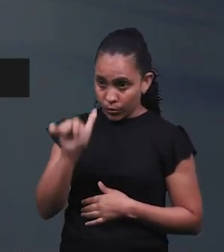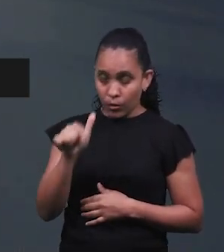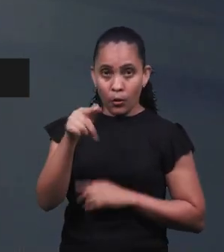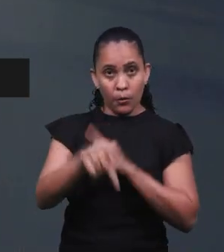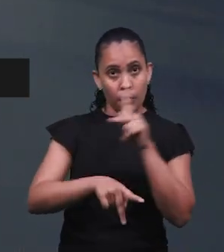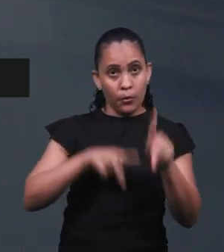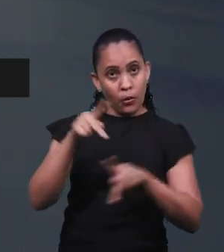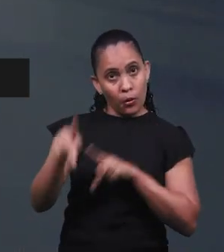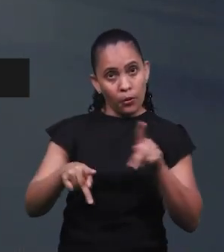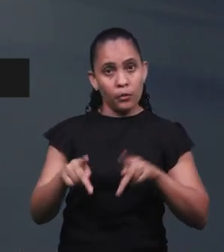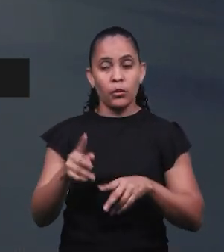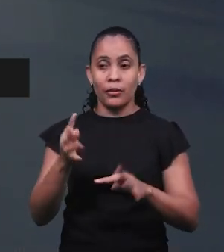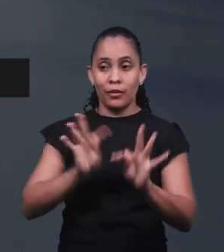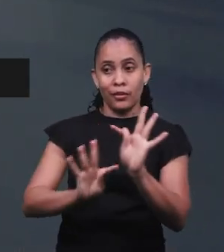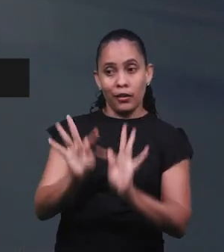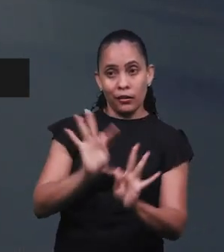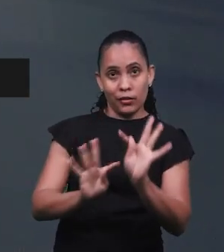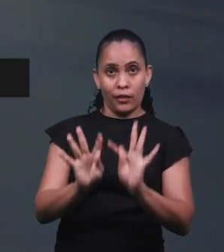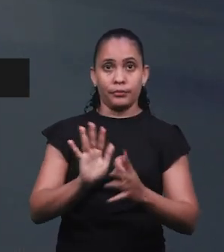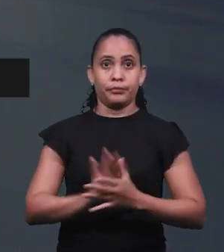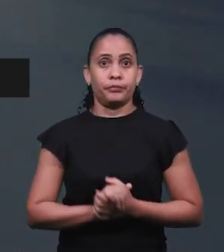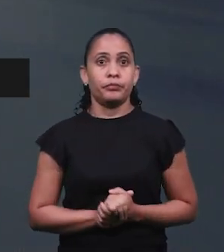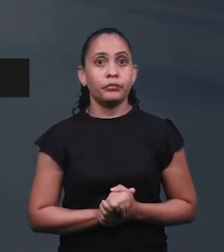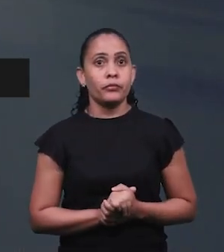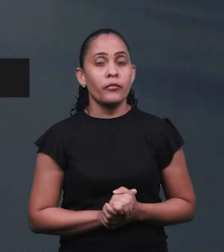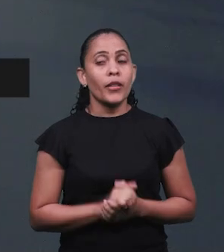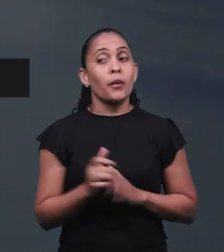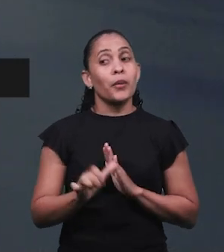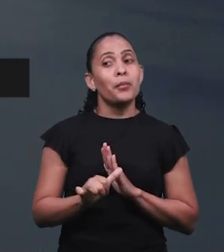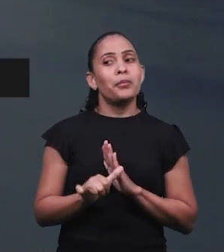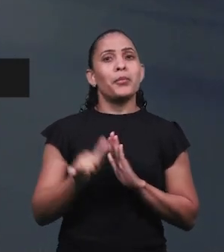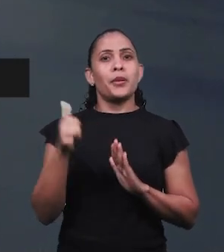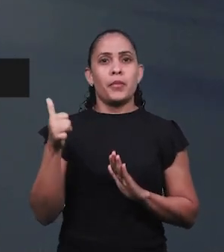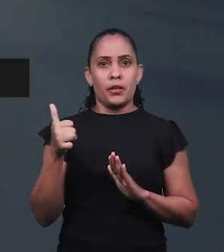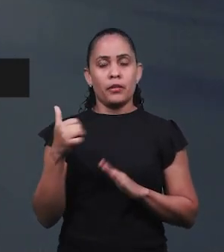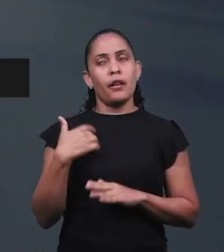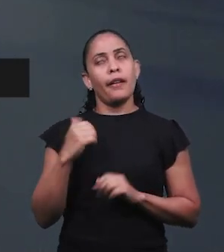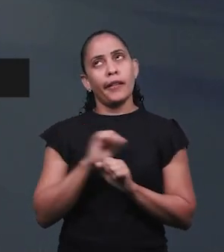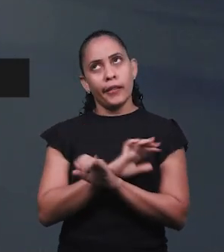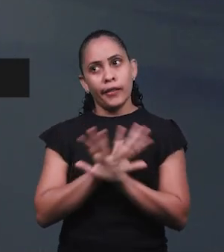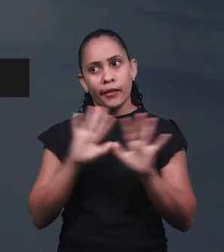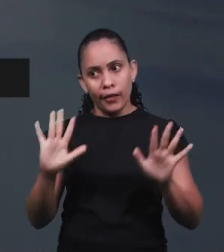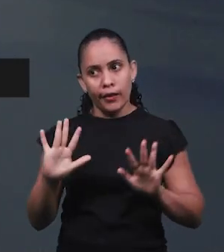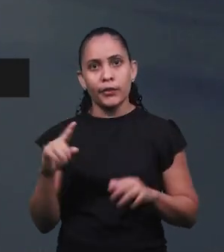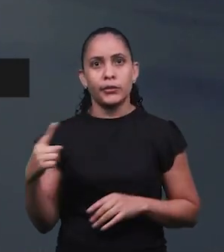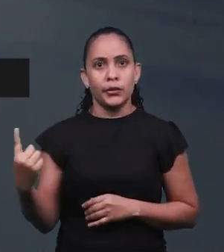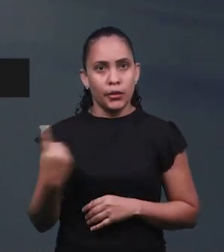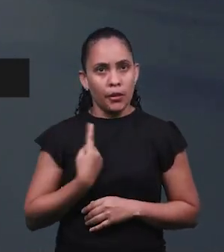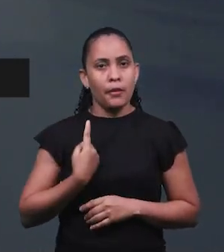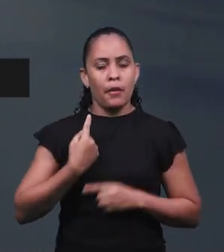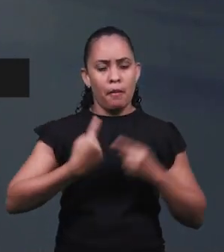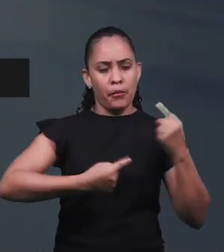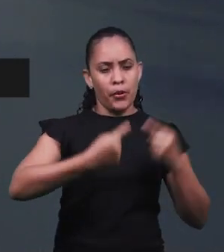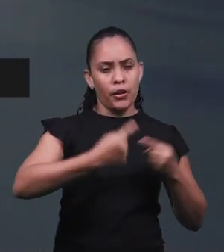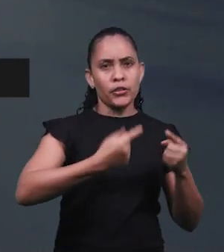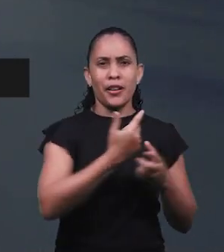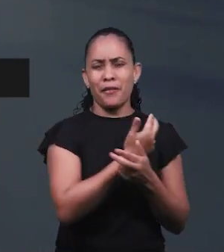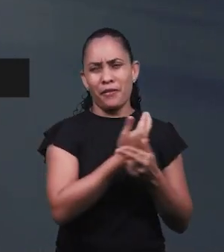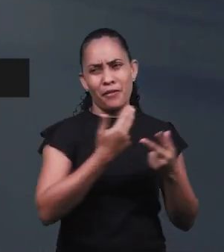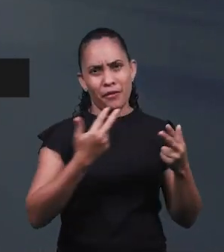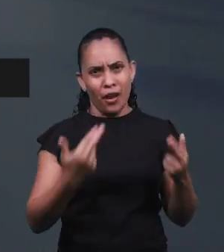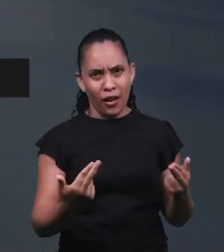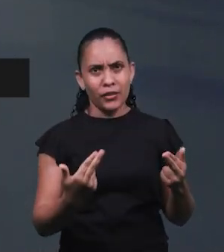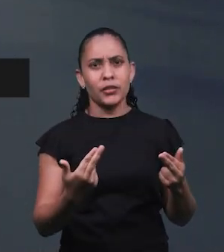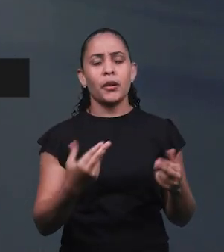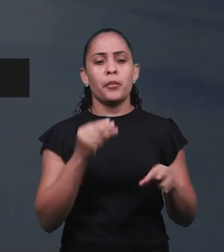população, tratar a doença renal crônica. Porque, primeiro, claro que nós precisamos ainda de mais políticas